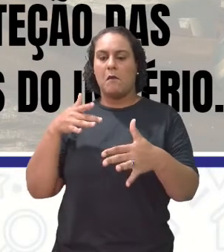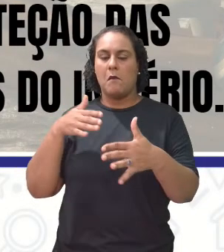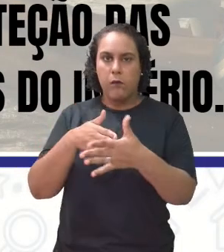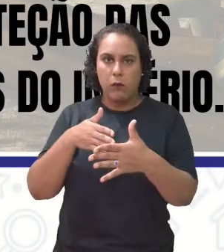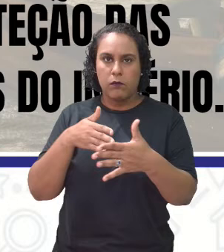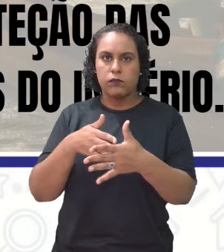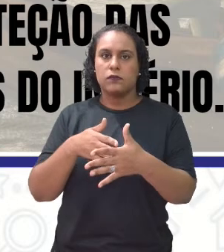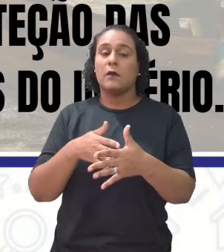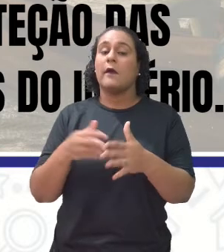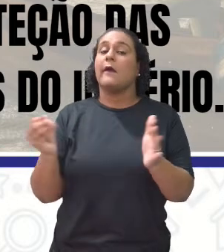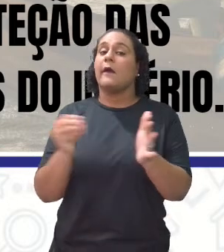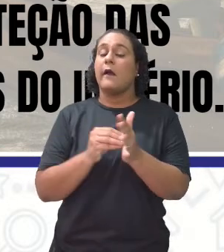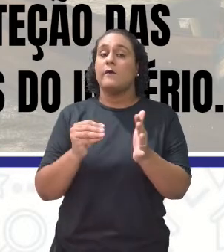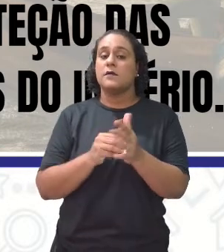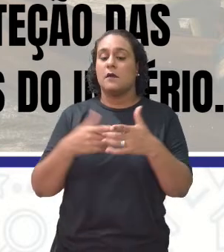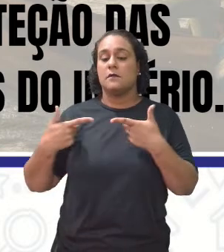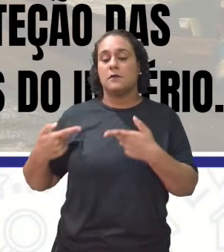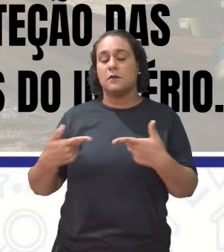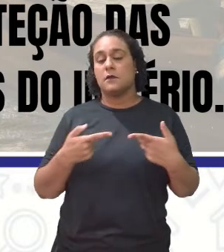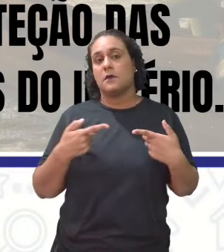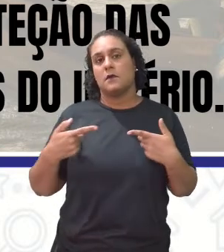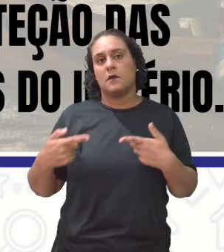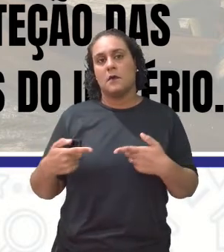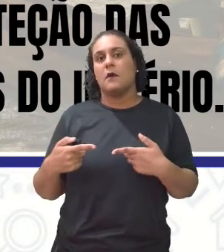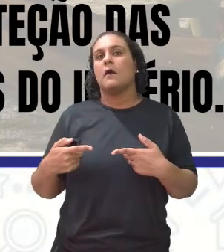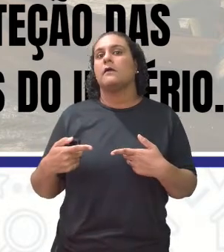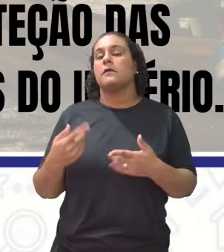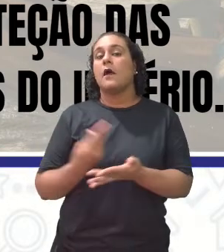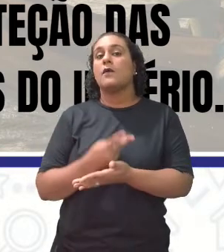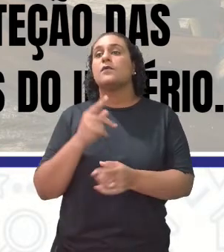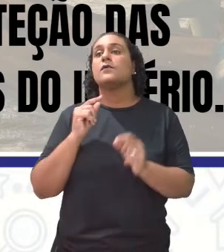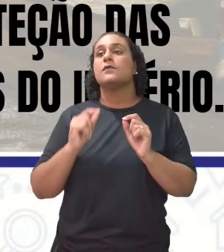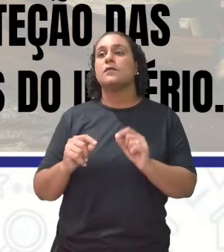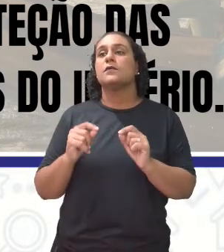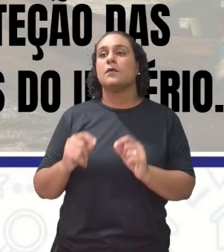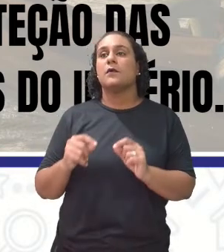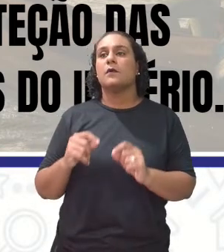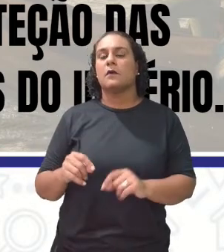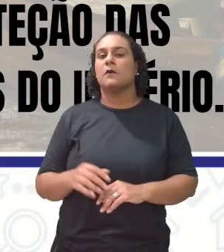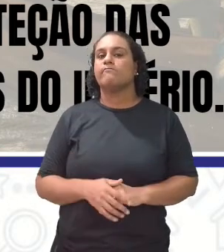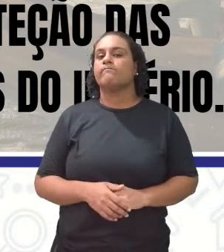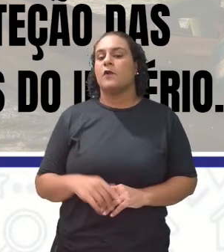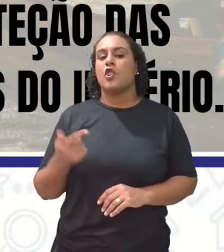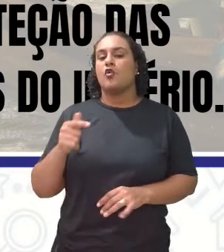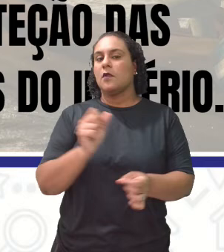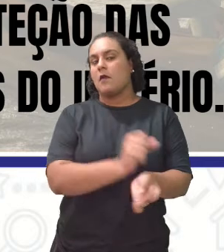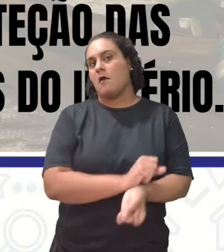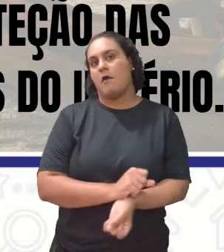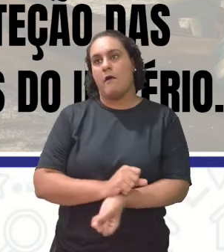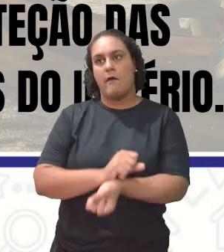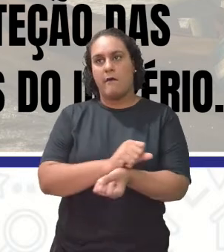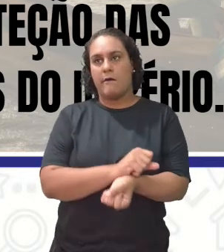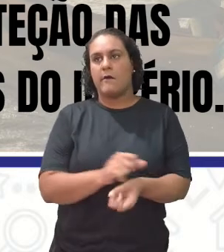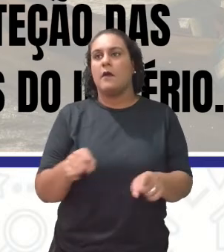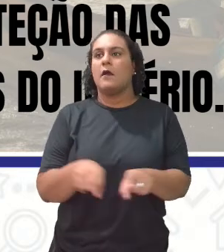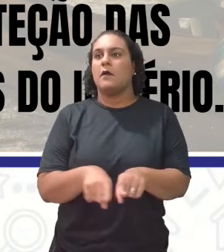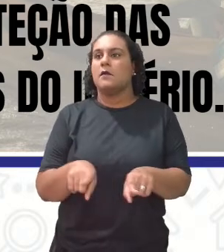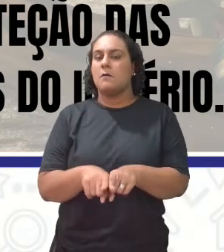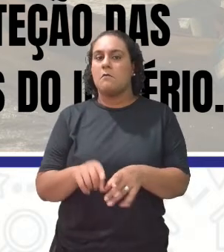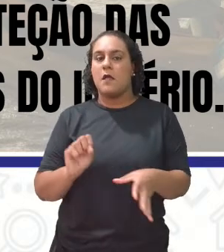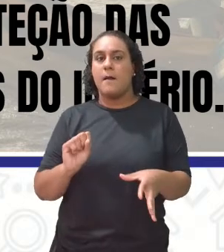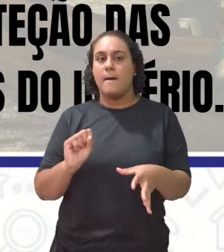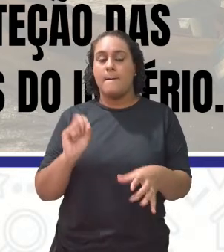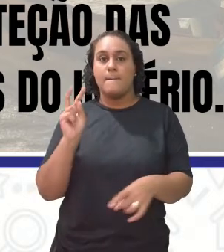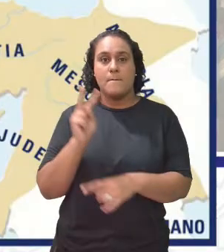a ausência de guerra gerou o quê? Um desabastecimento de escravos e uma